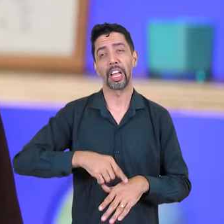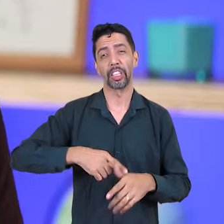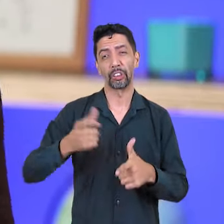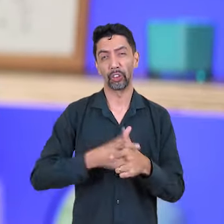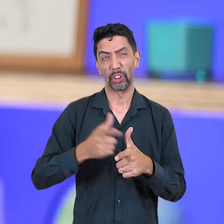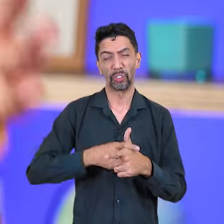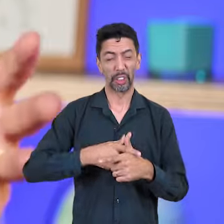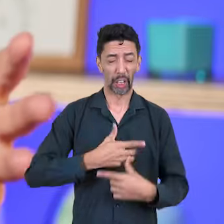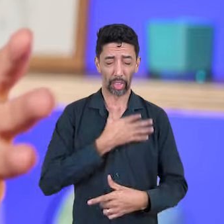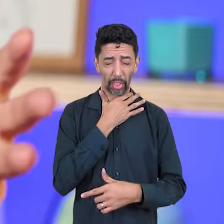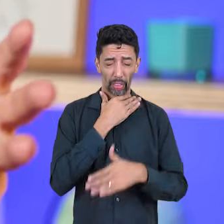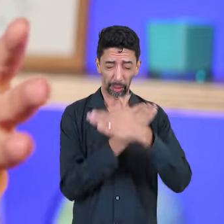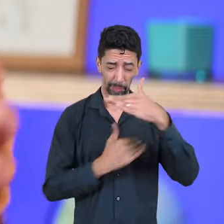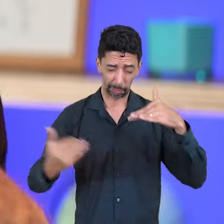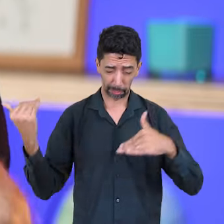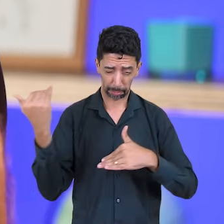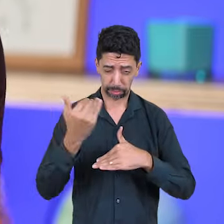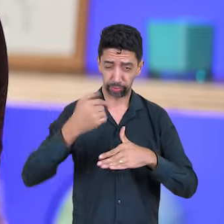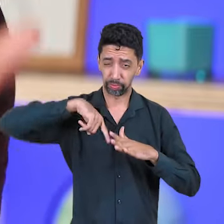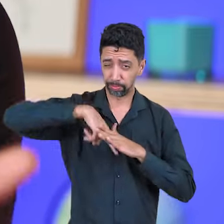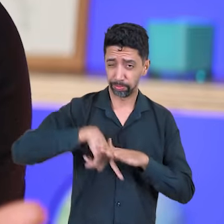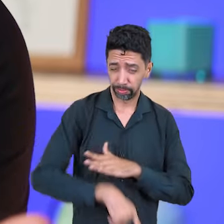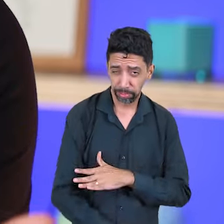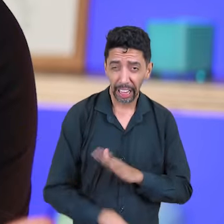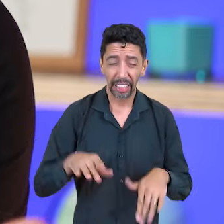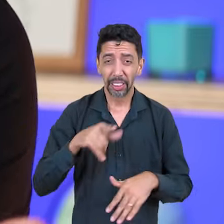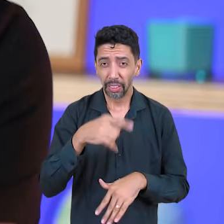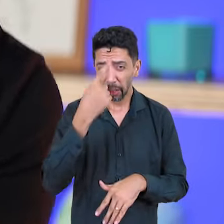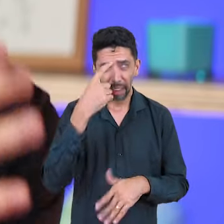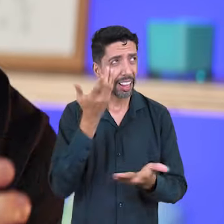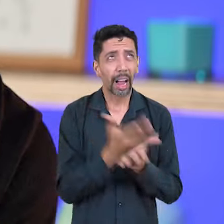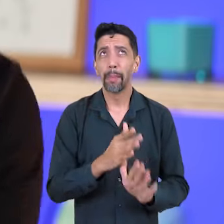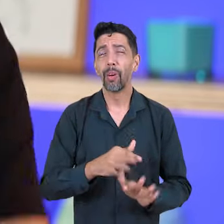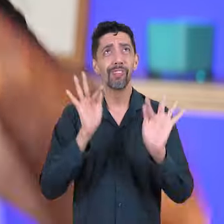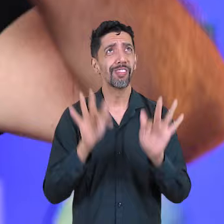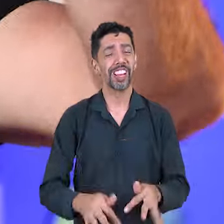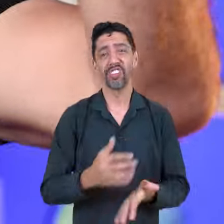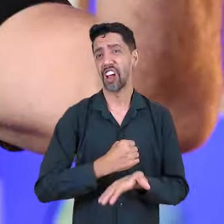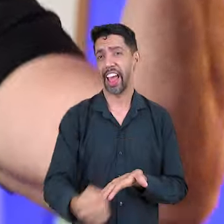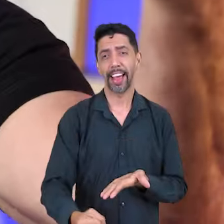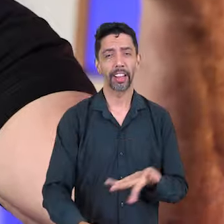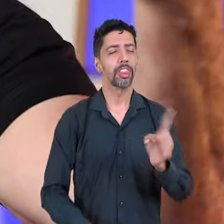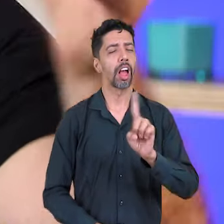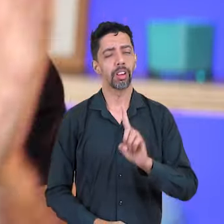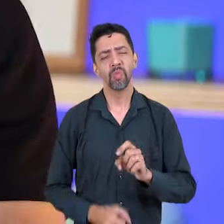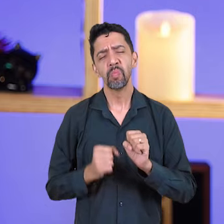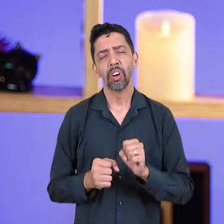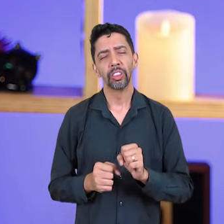seria, Reinaldo, o melhor caminho? Qual a quantidade de prestações? Que valor é esse em relação ao meu